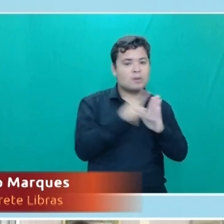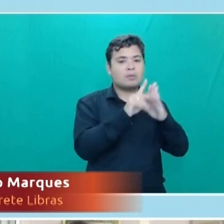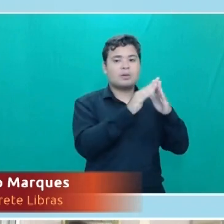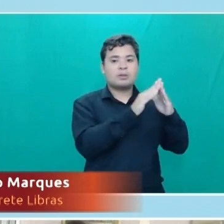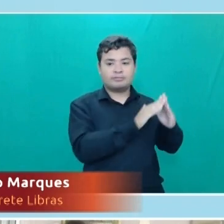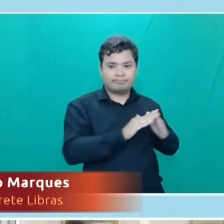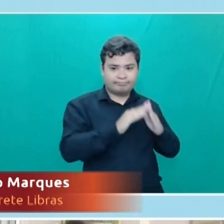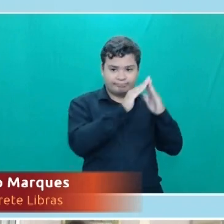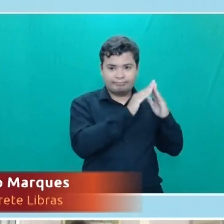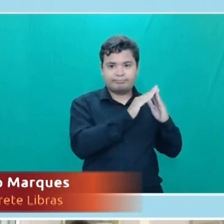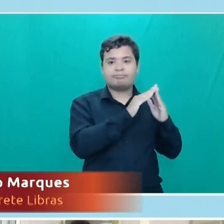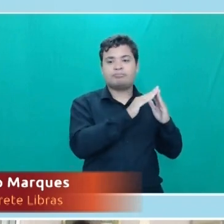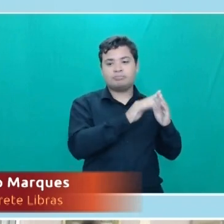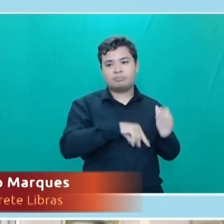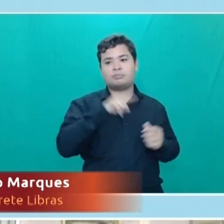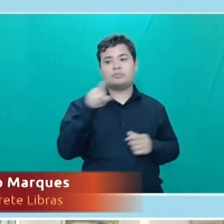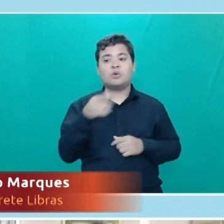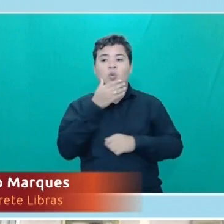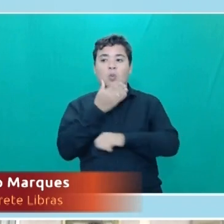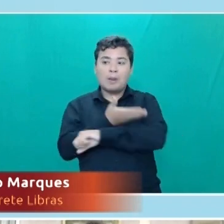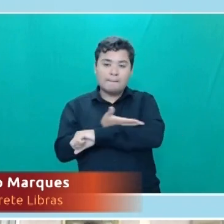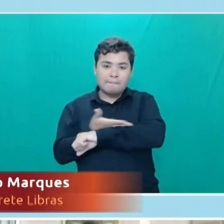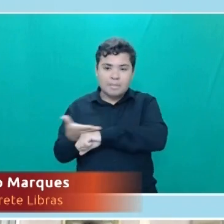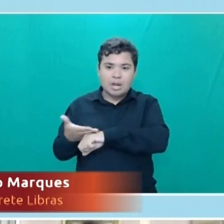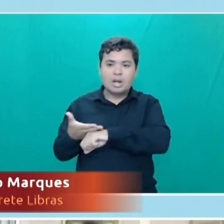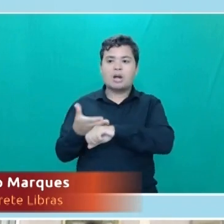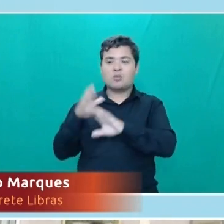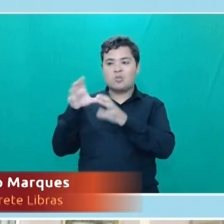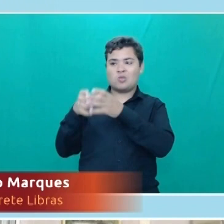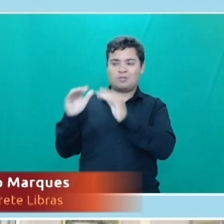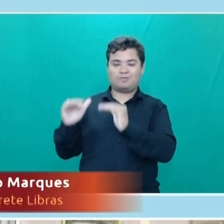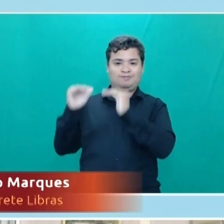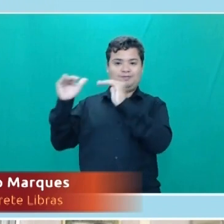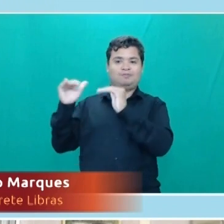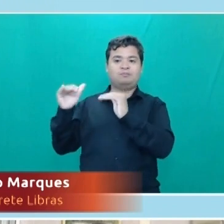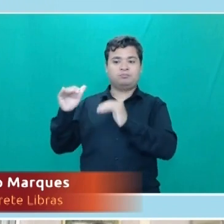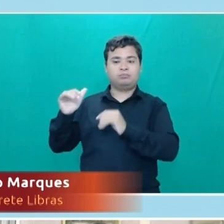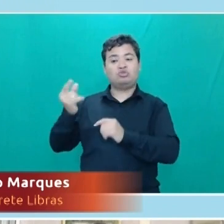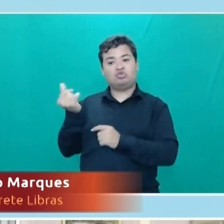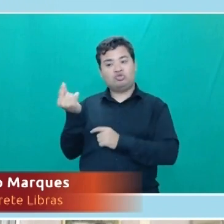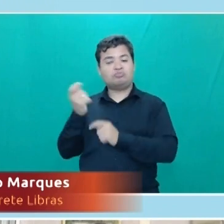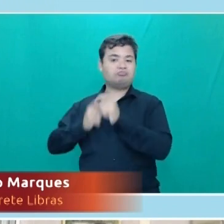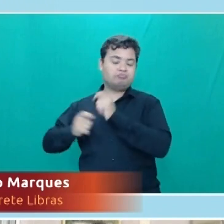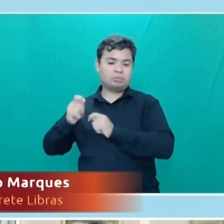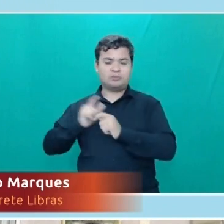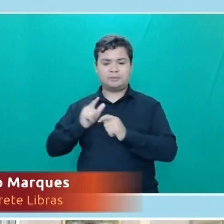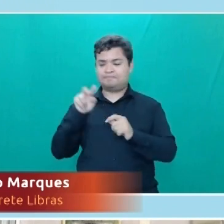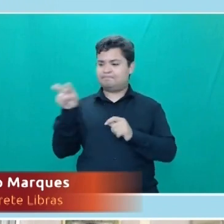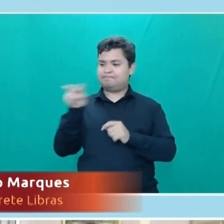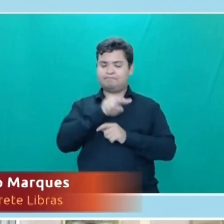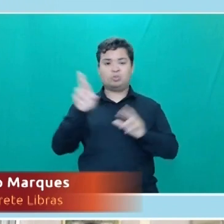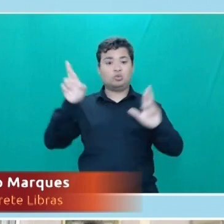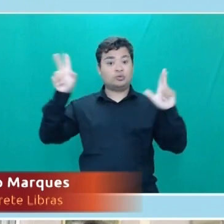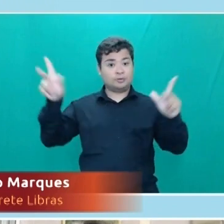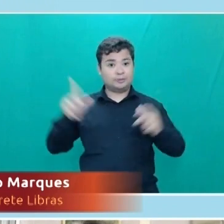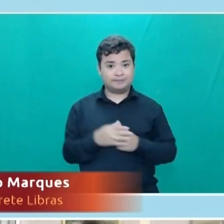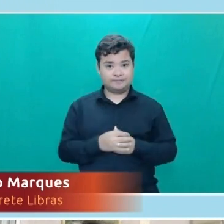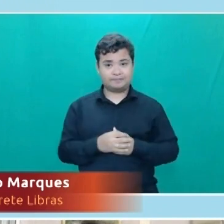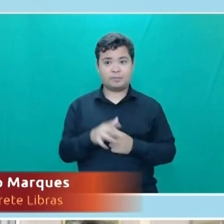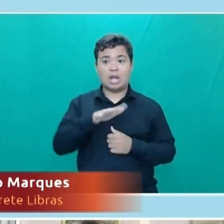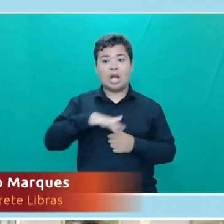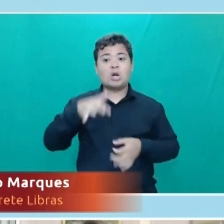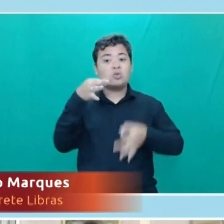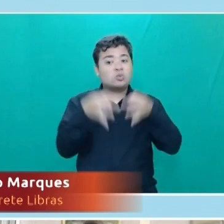preso traficando e um homem branco de classe média ou classe alta traficando, você vê que é totalmente diferente. Na justiça, essa pesquisa